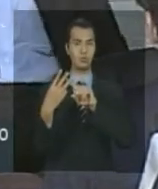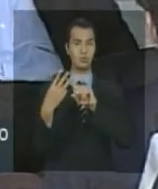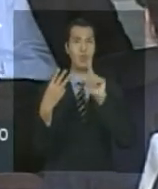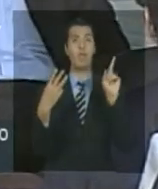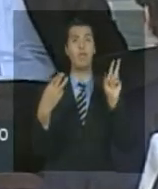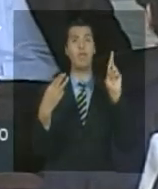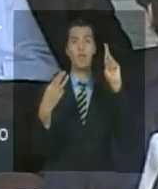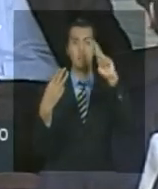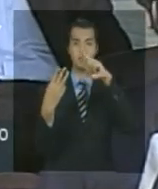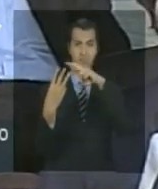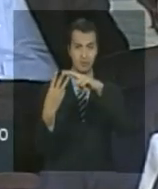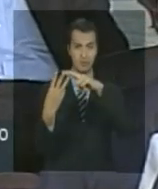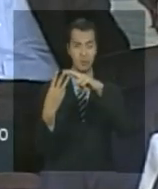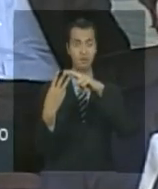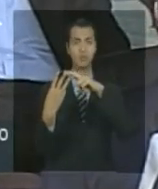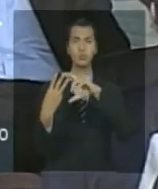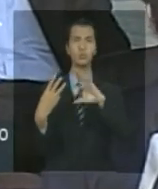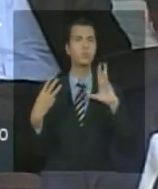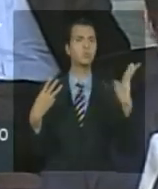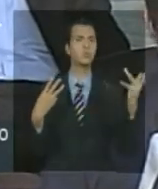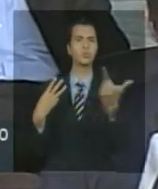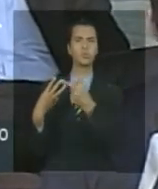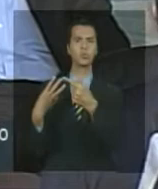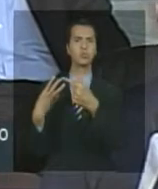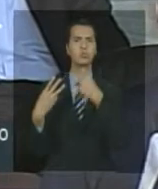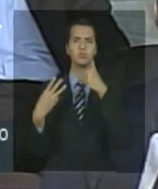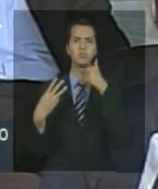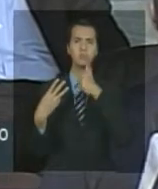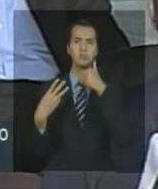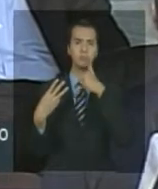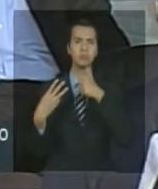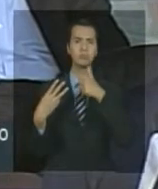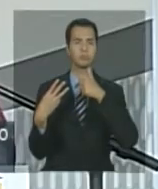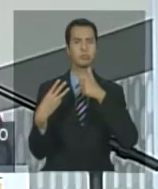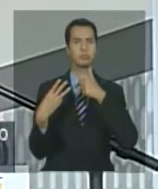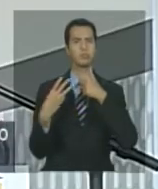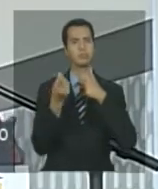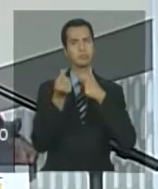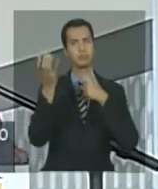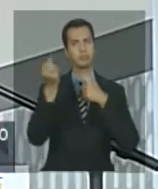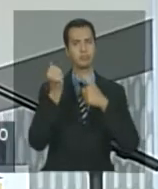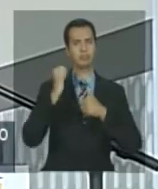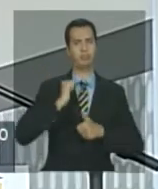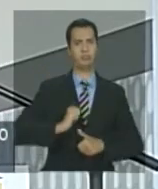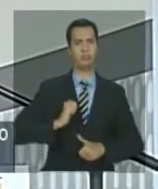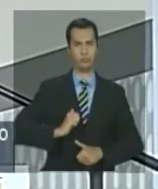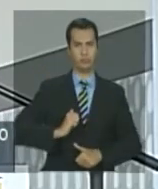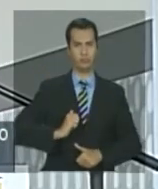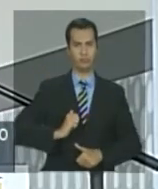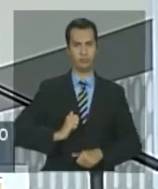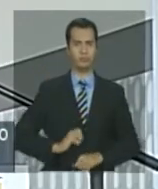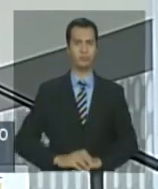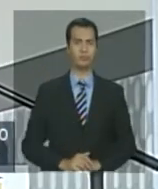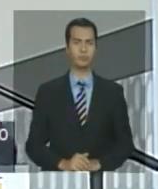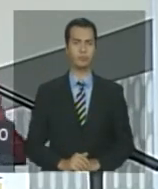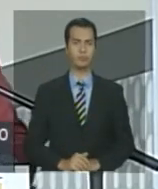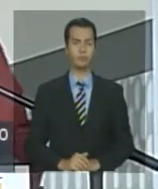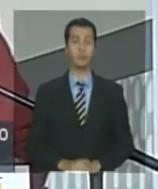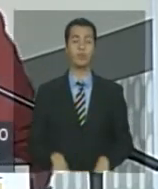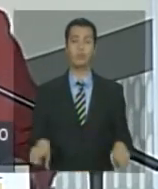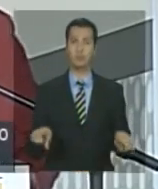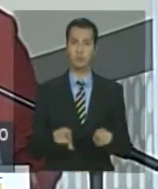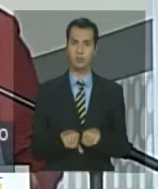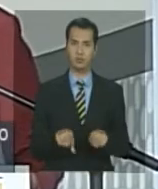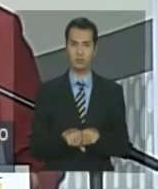Elas representam aqui as beneficiárias do programa. E representam também o